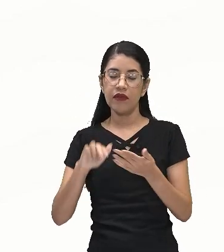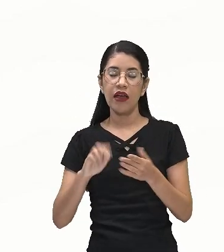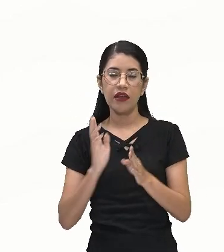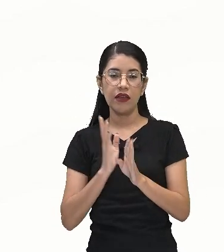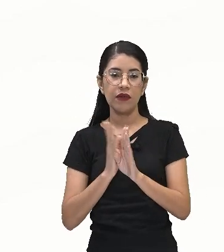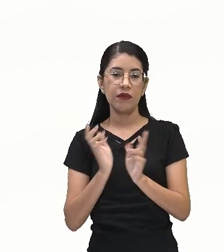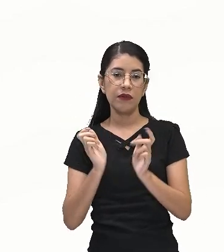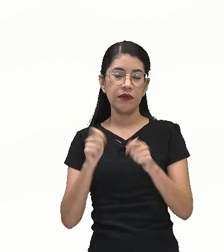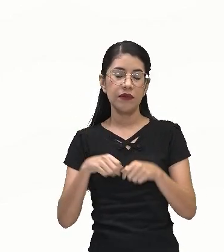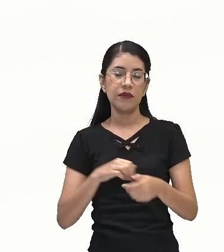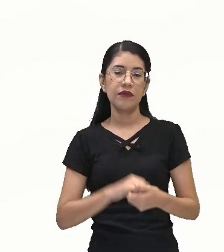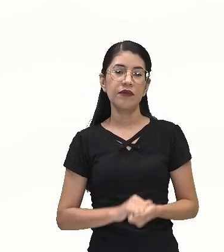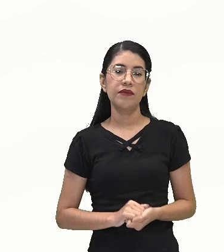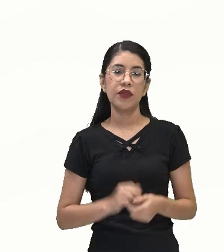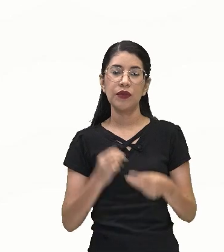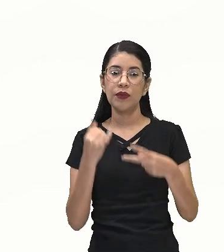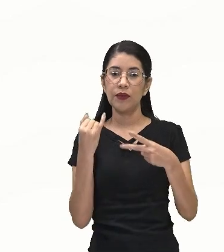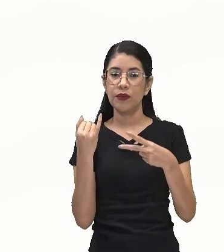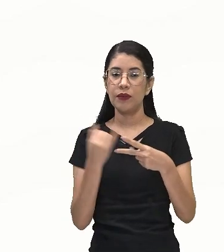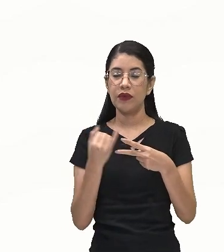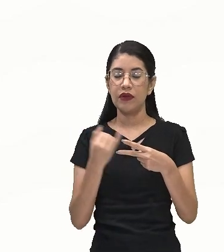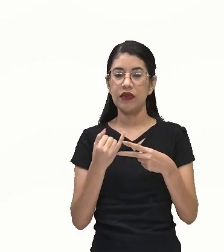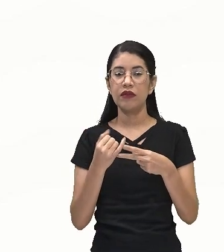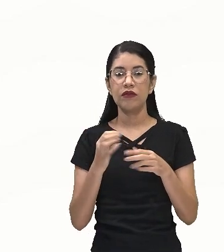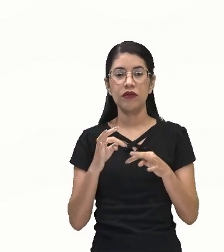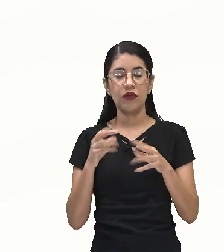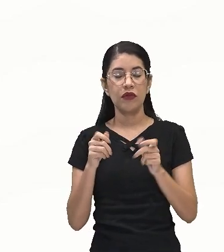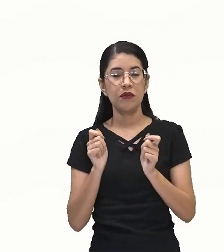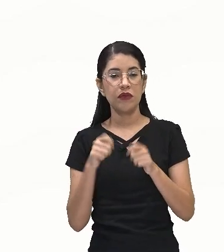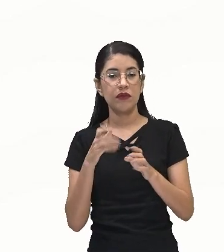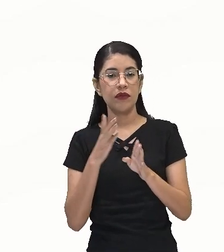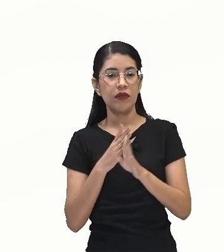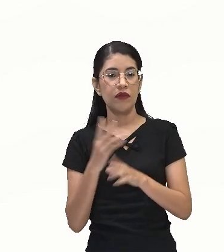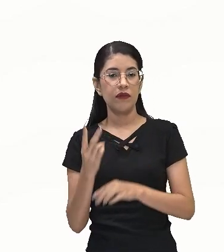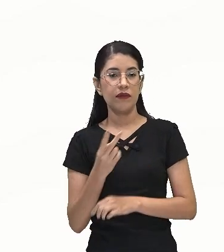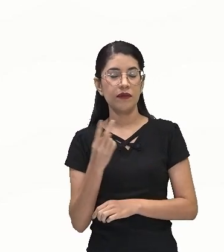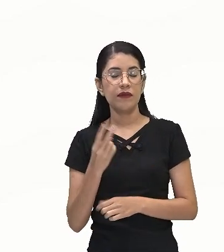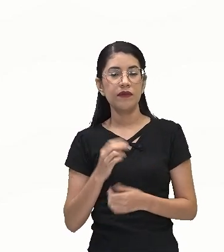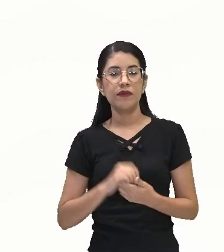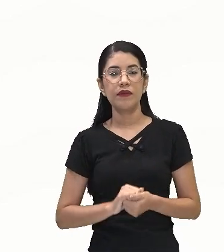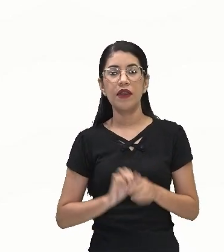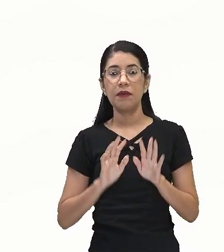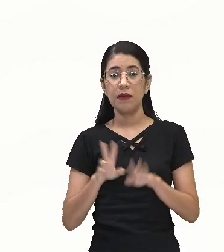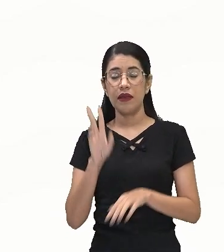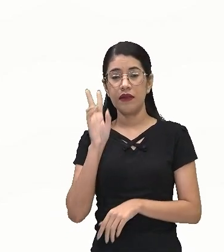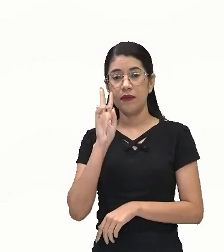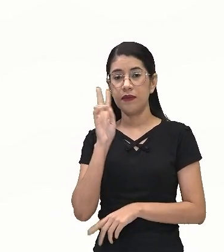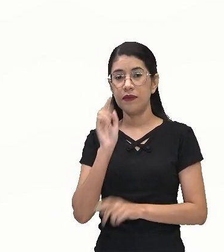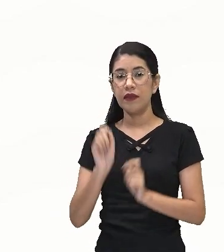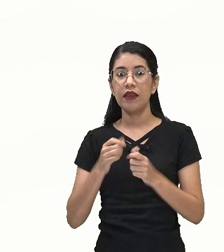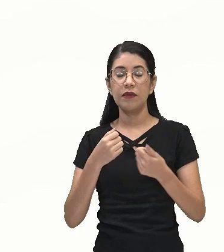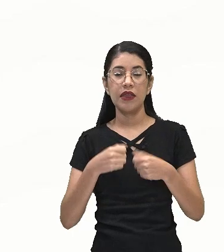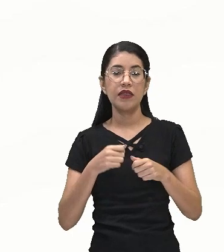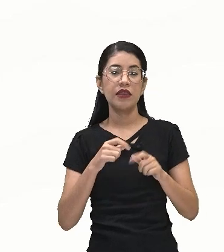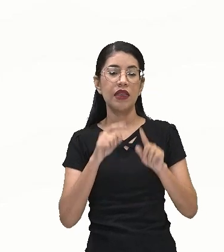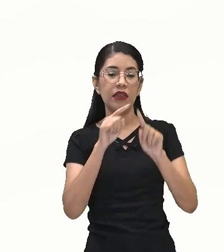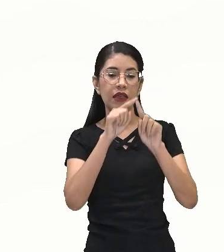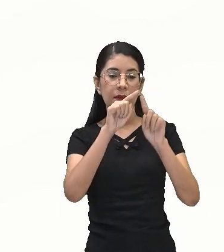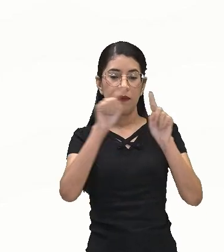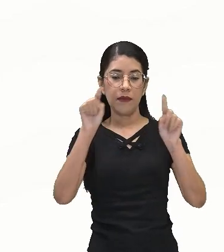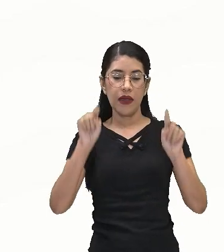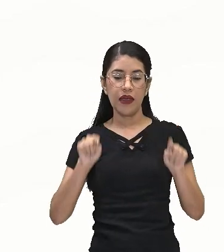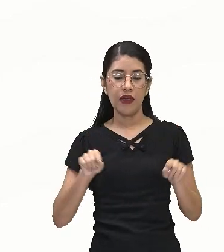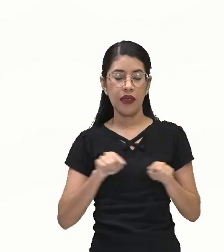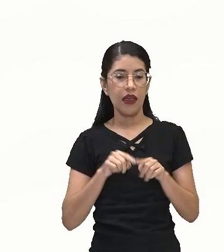ali no caso dos nossos polígonos regulares, tá bom? Lembrando que tem que ter todos os lados iguais,